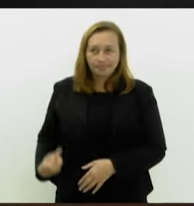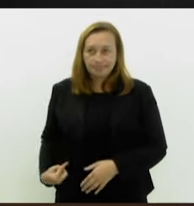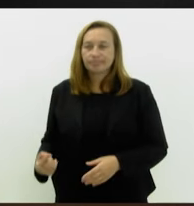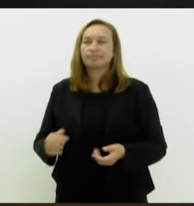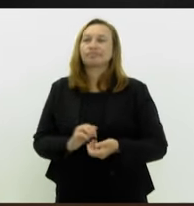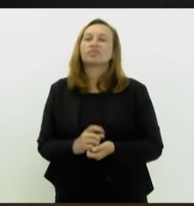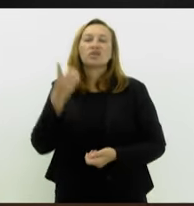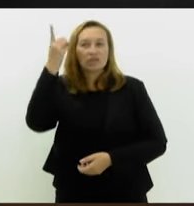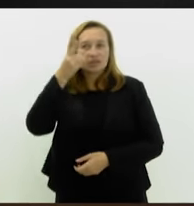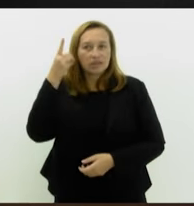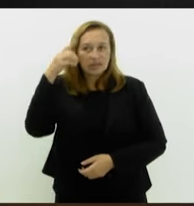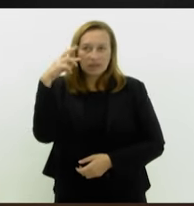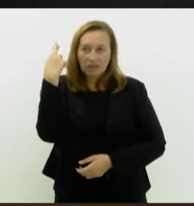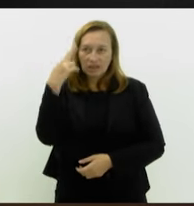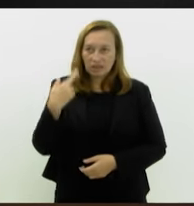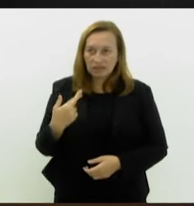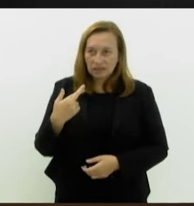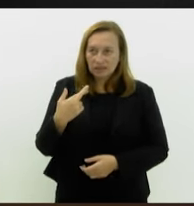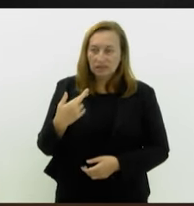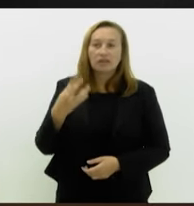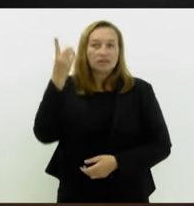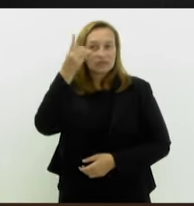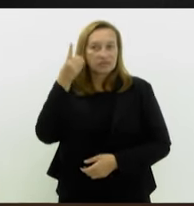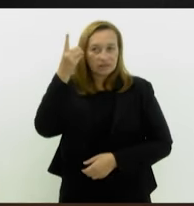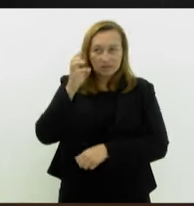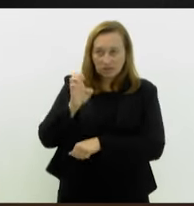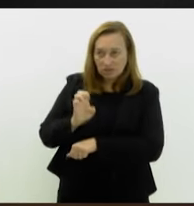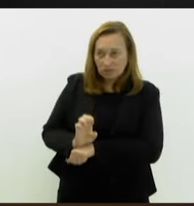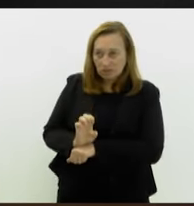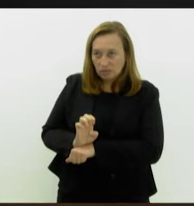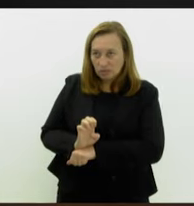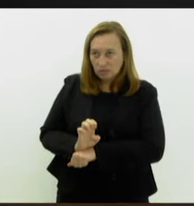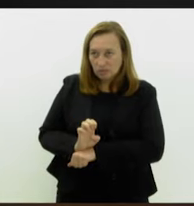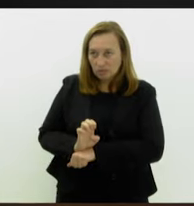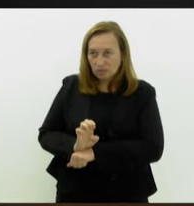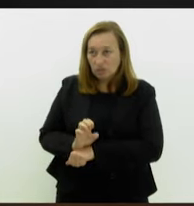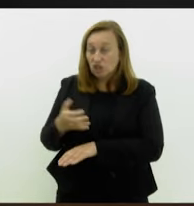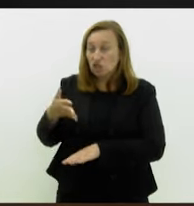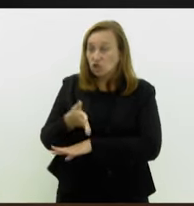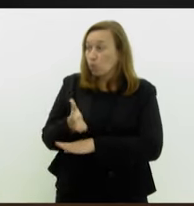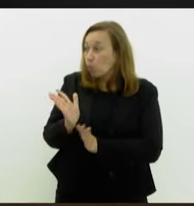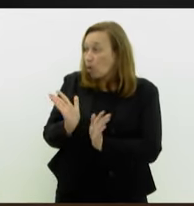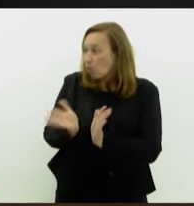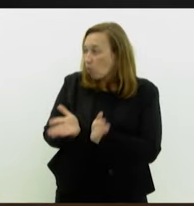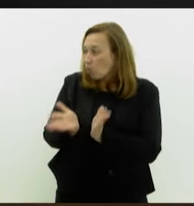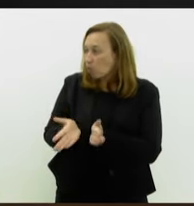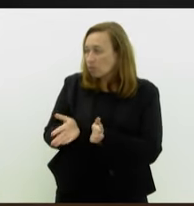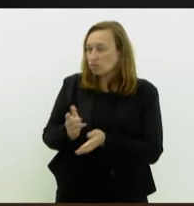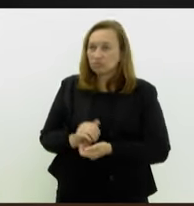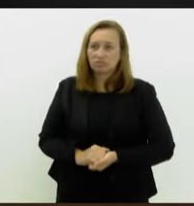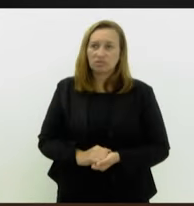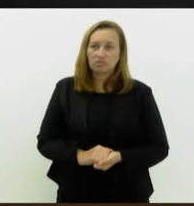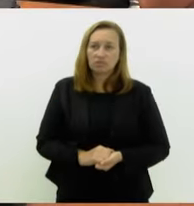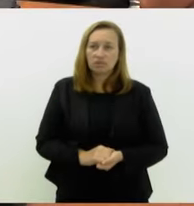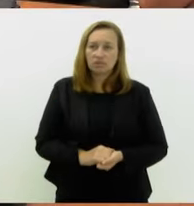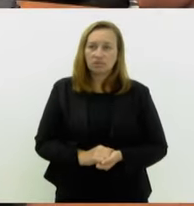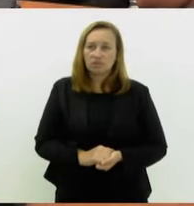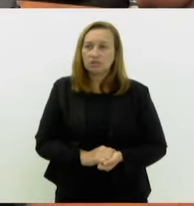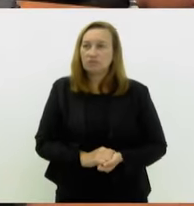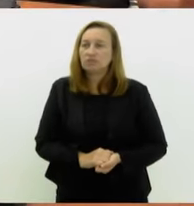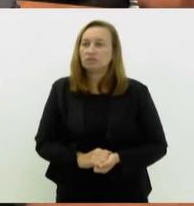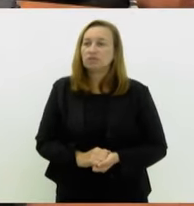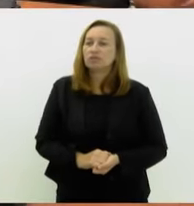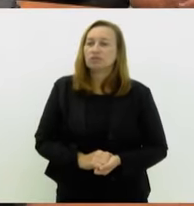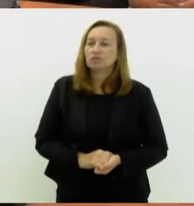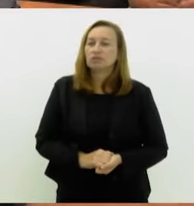a deputada Renata Souza que é deputada estadual que que chegou agora já chegou H um